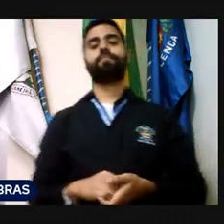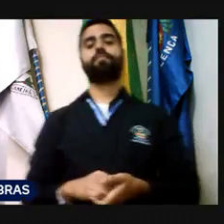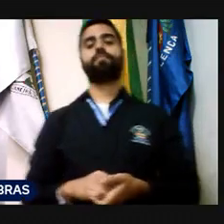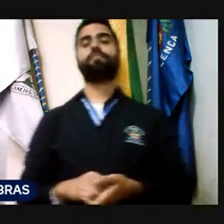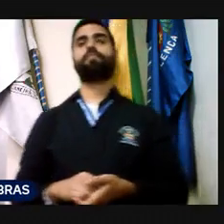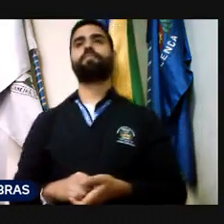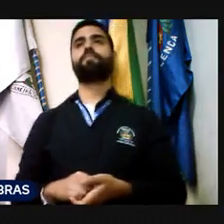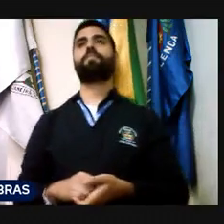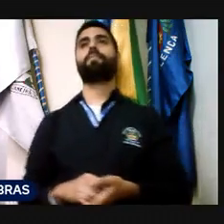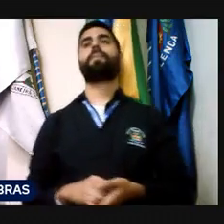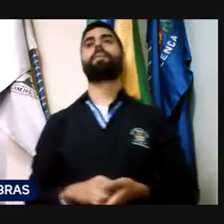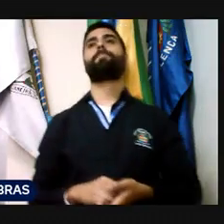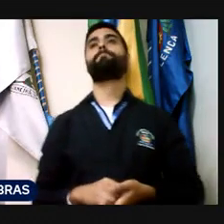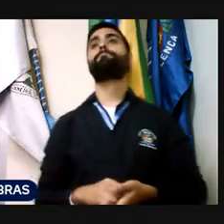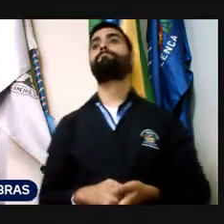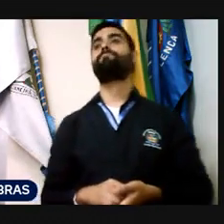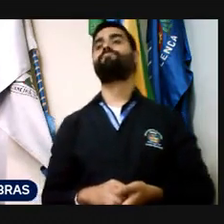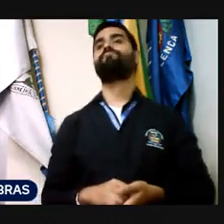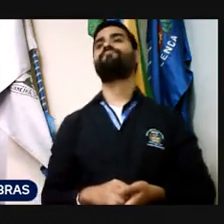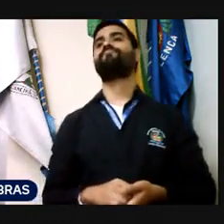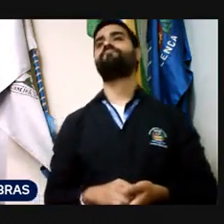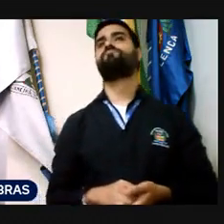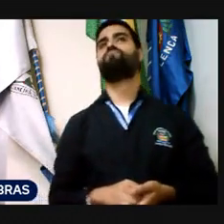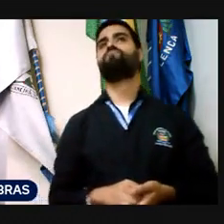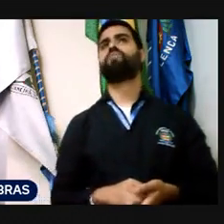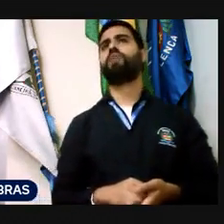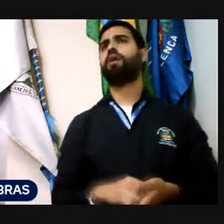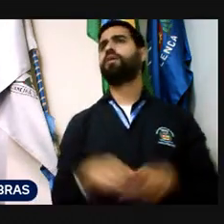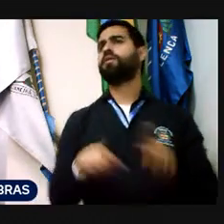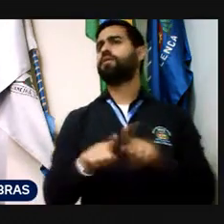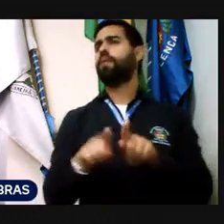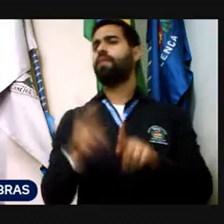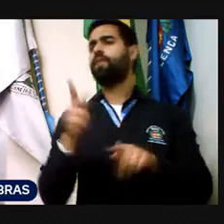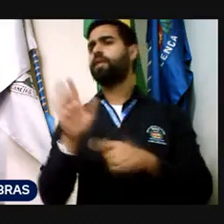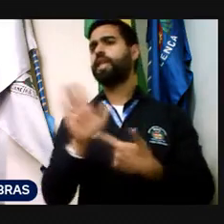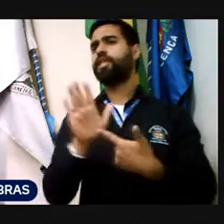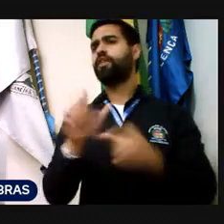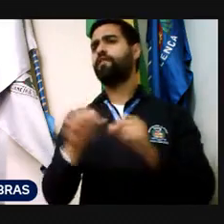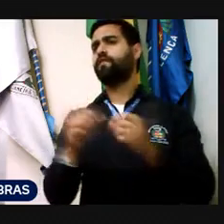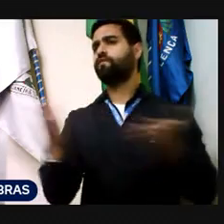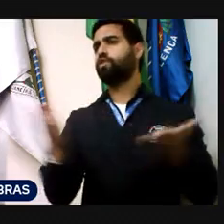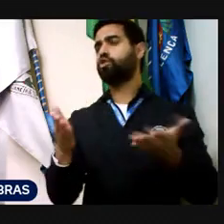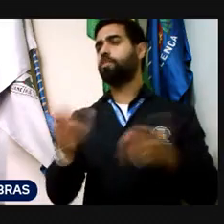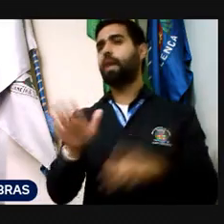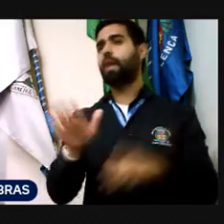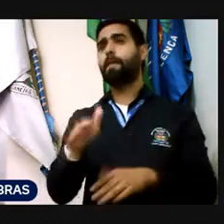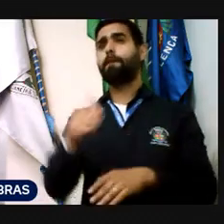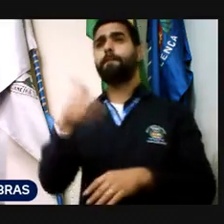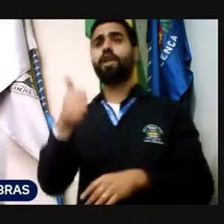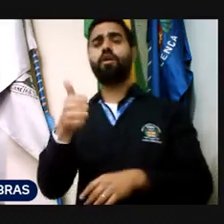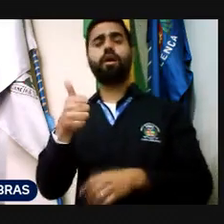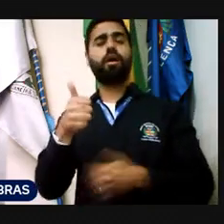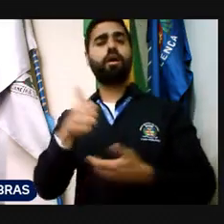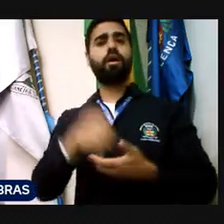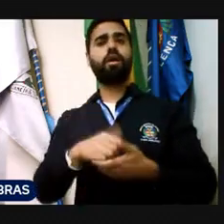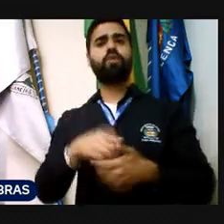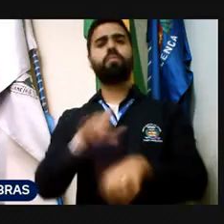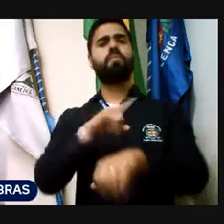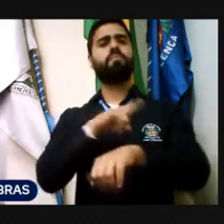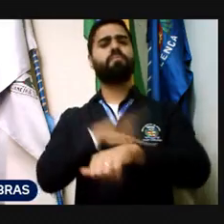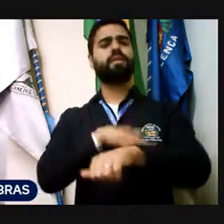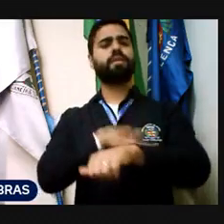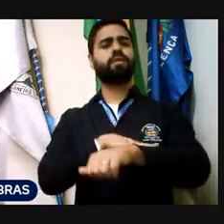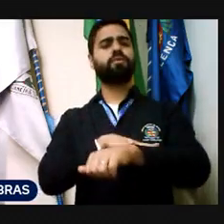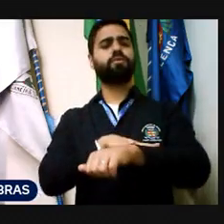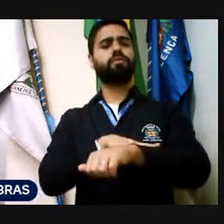também sobre a indicação que eu fiz aqui sobre hoje, sobre a gente dar uma melhorada na arrumação daquele banheiro